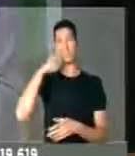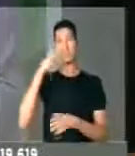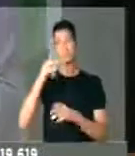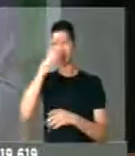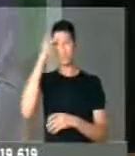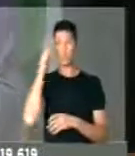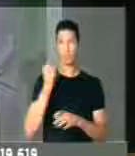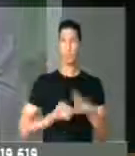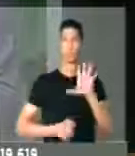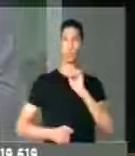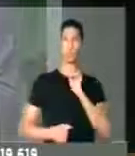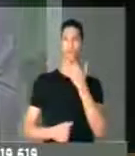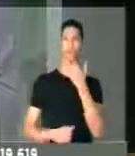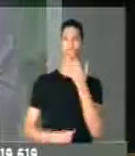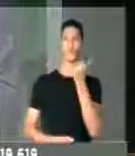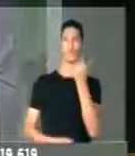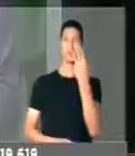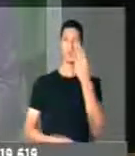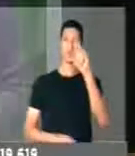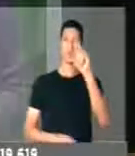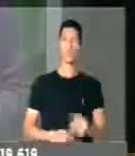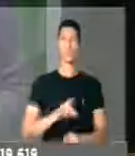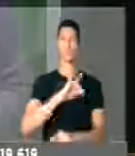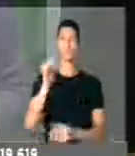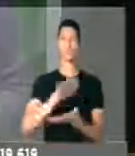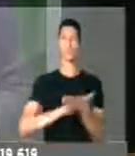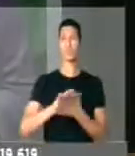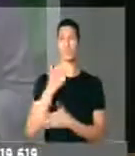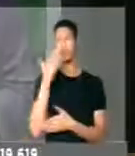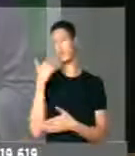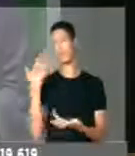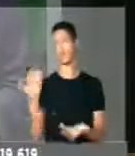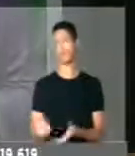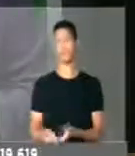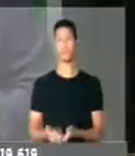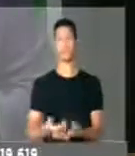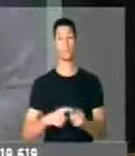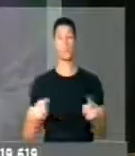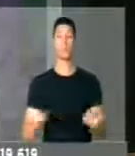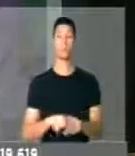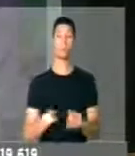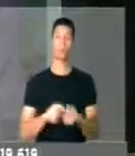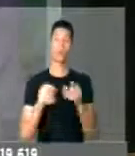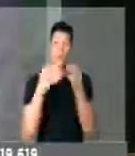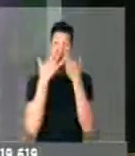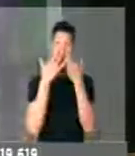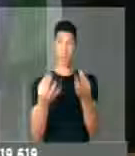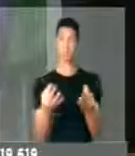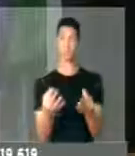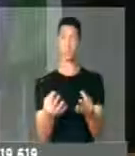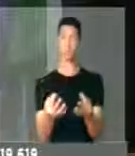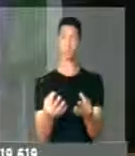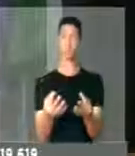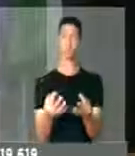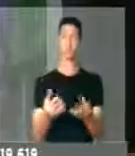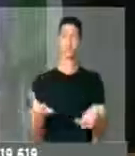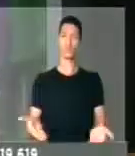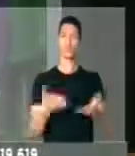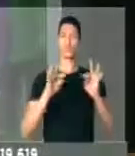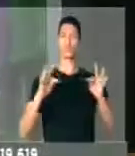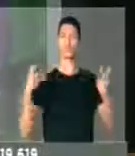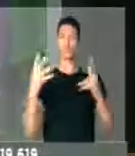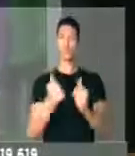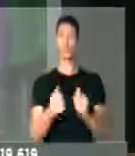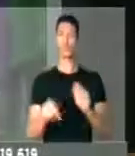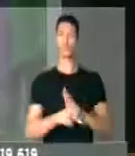os que comem 3 vezes ao dia e os que nada comem. Mas também alertava: a estabilidade